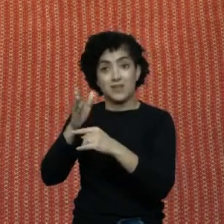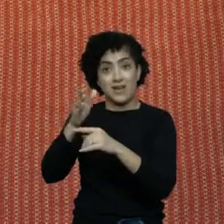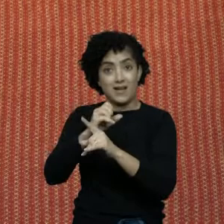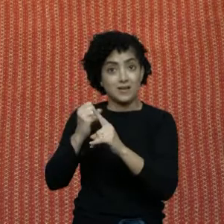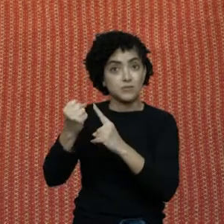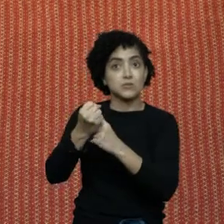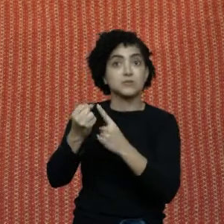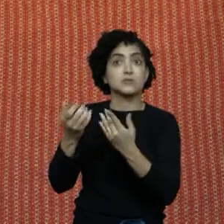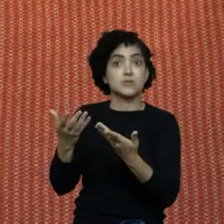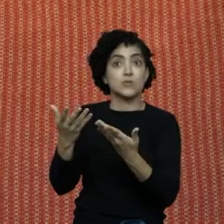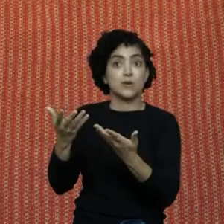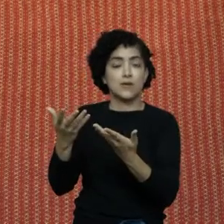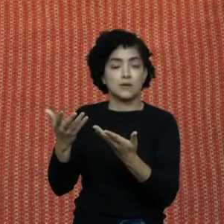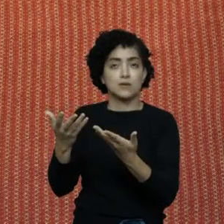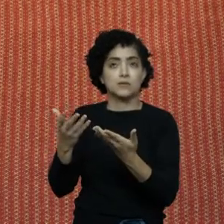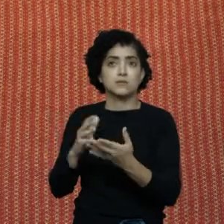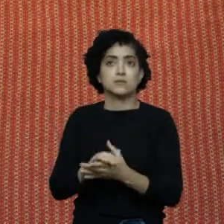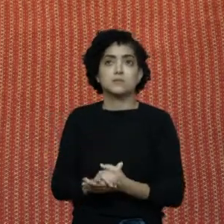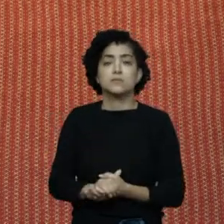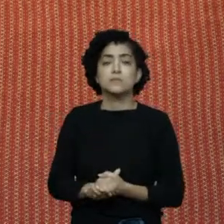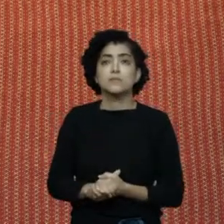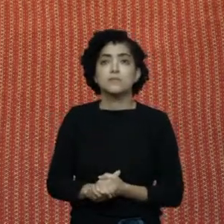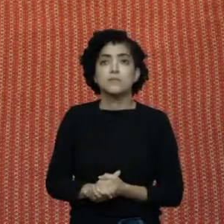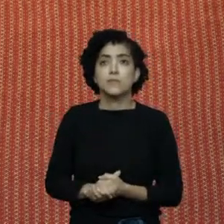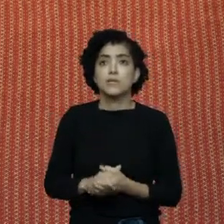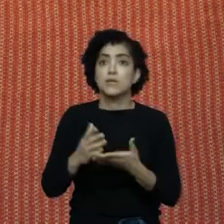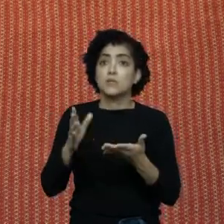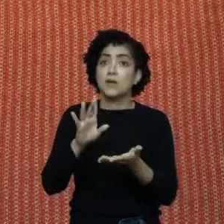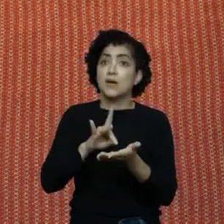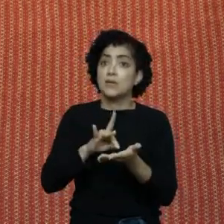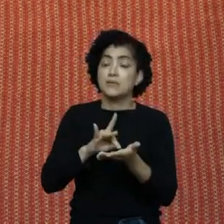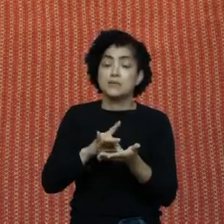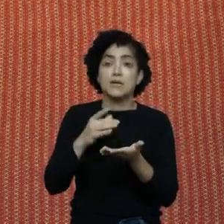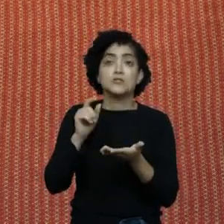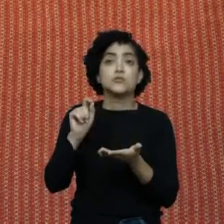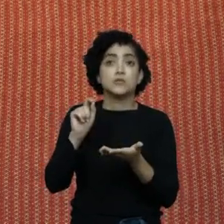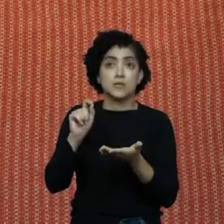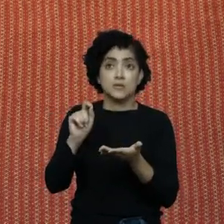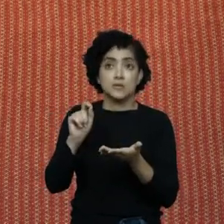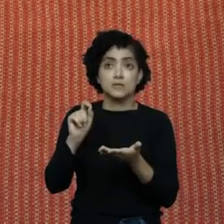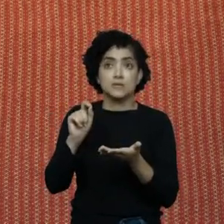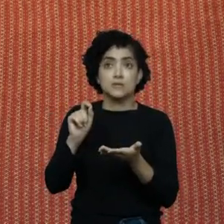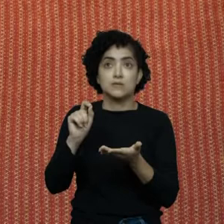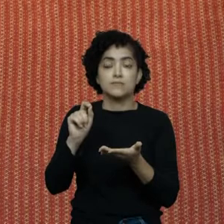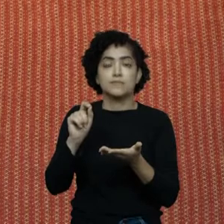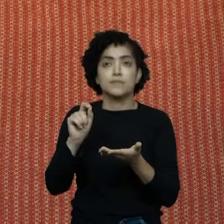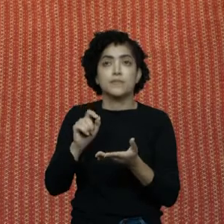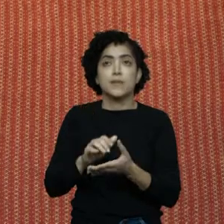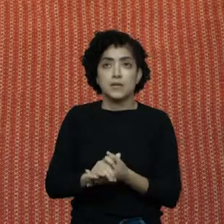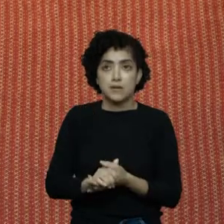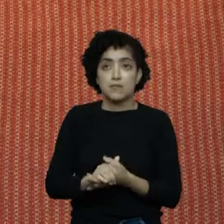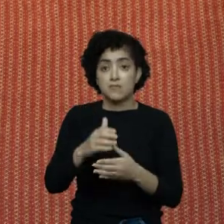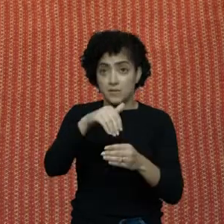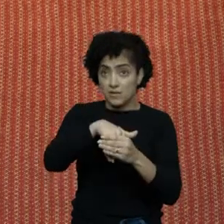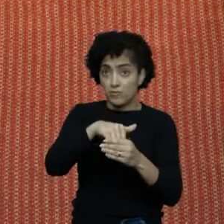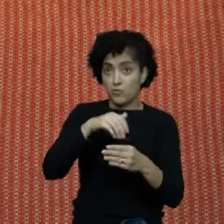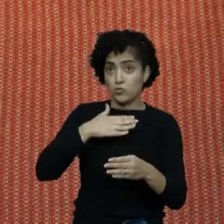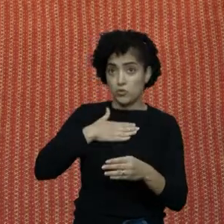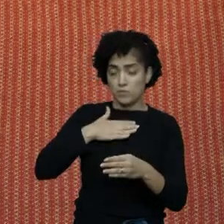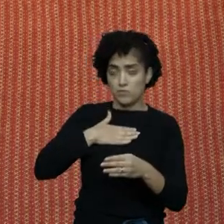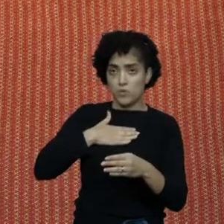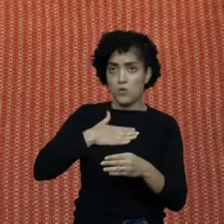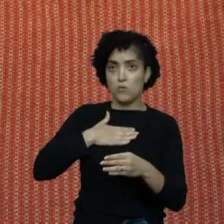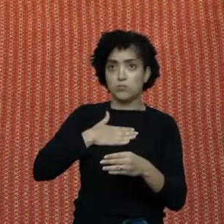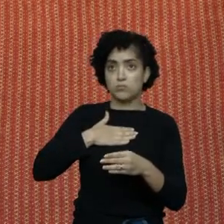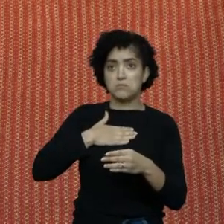espera que a gente porque porque a realidade é a seguinte Presidente falando bem certo quem votou em mim voltou